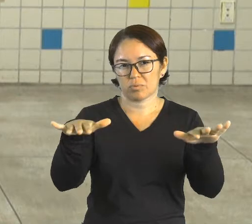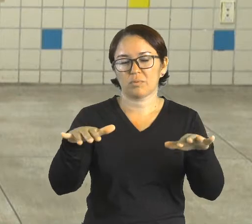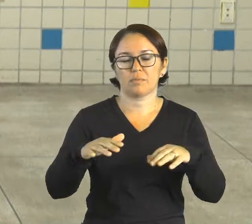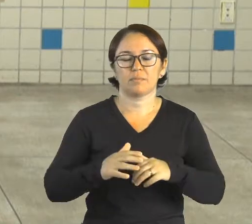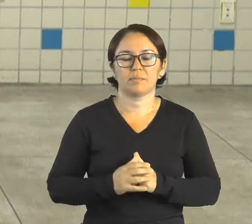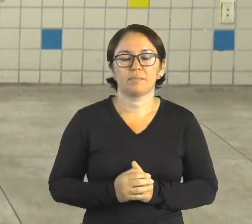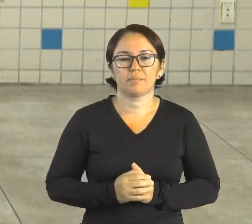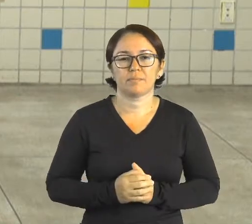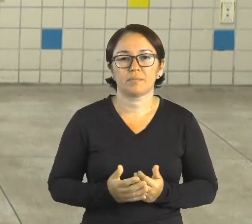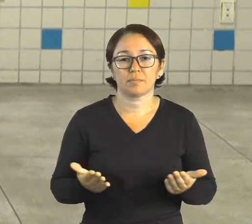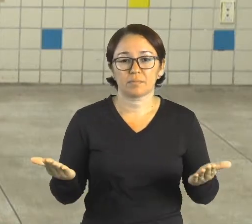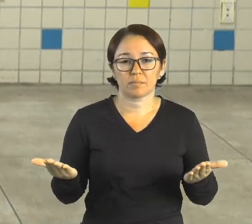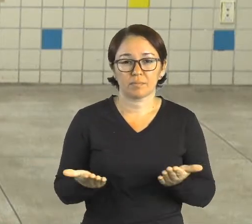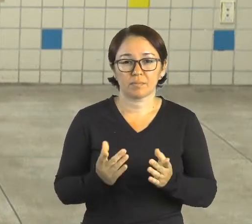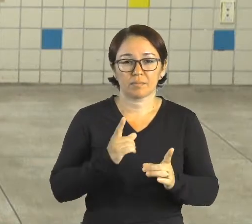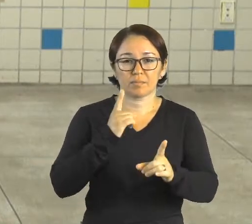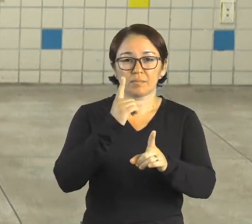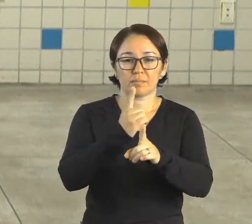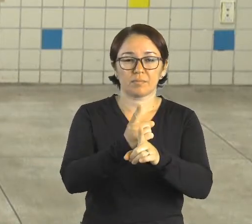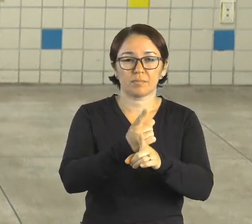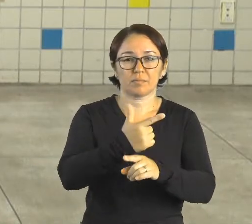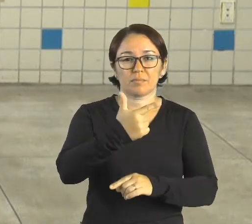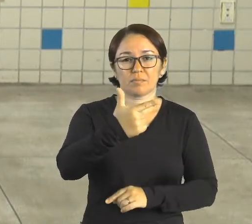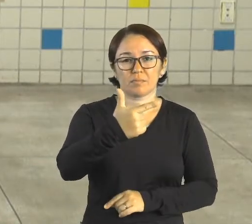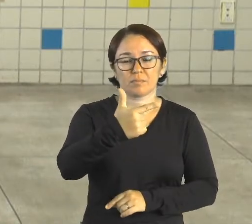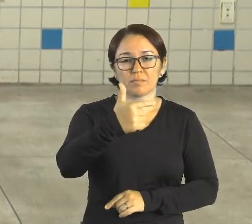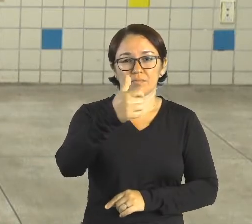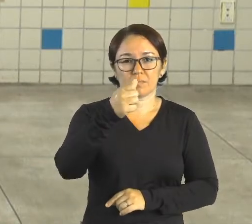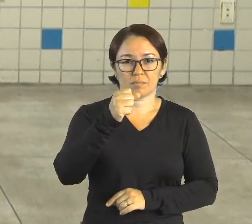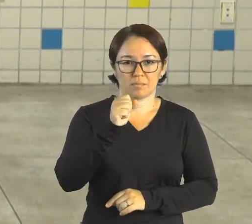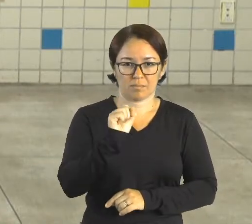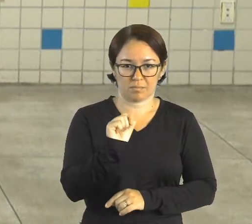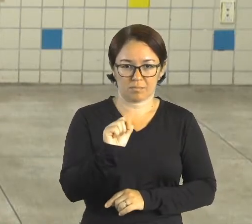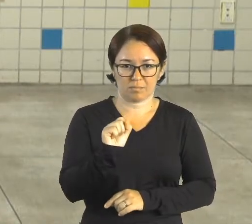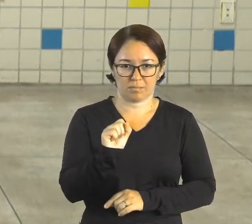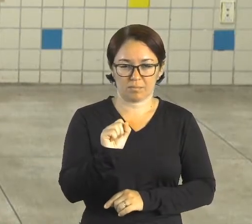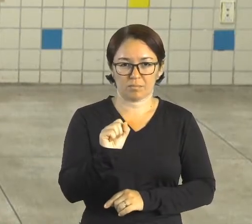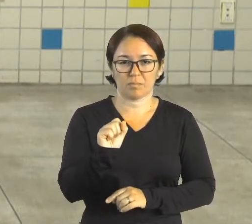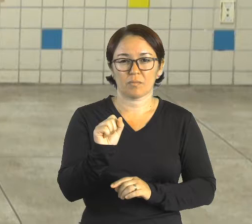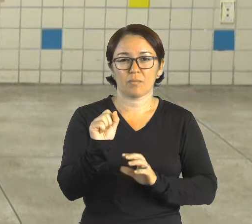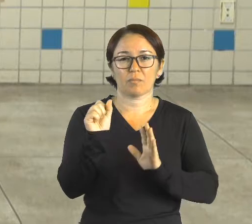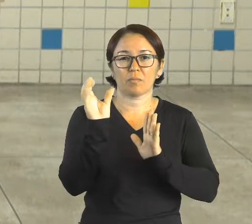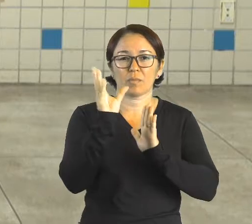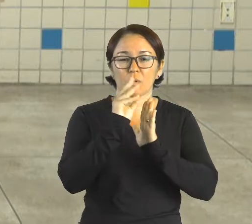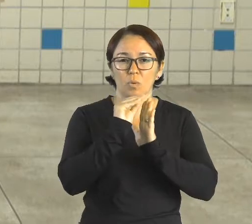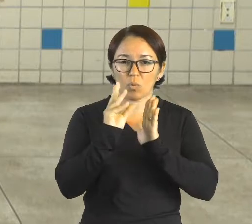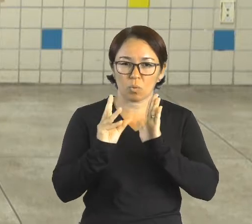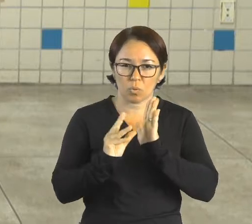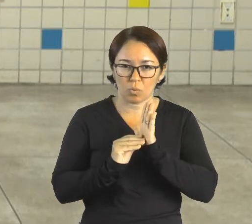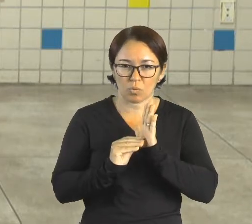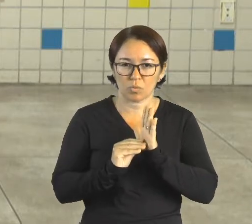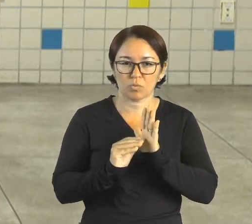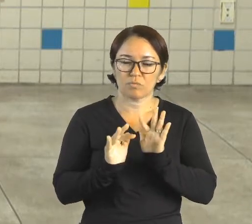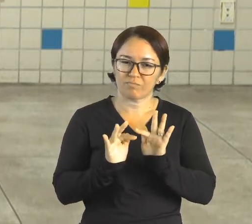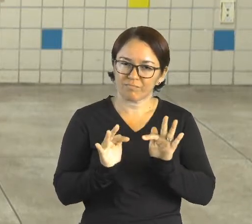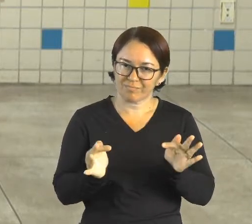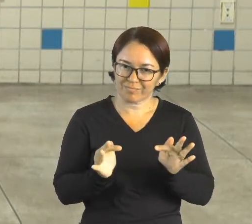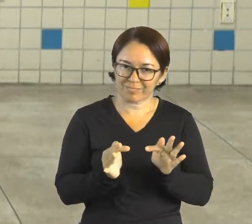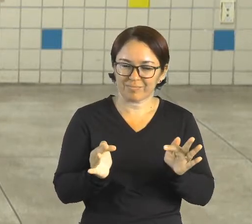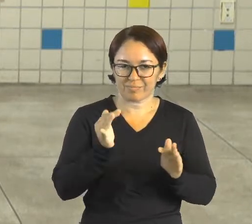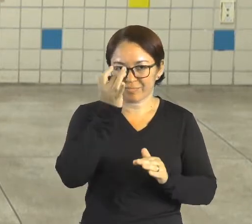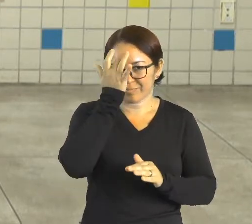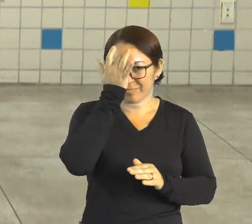28ª aula, nós fechamos com um conteúdo menos complicado. Mas na